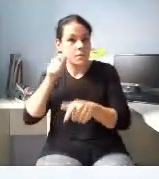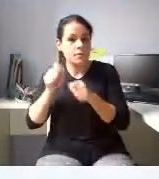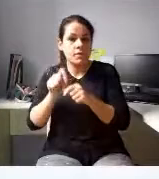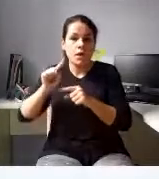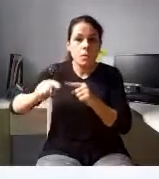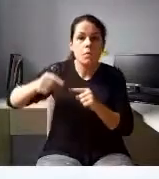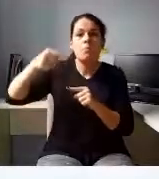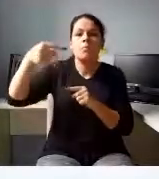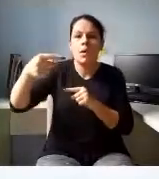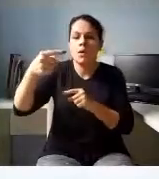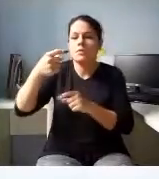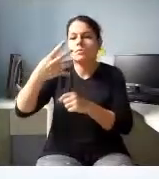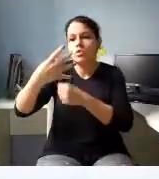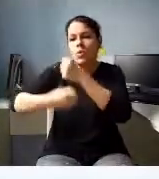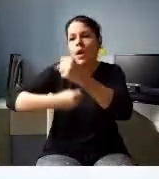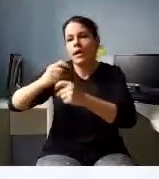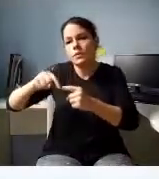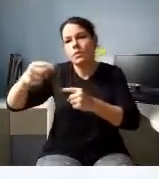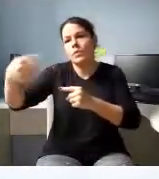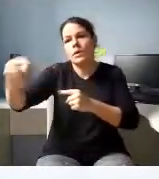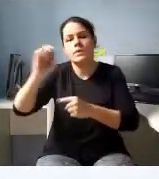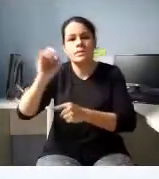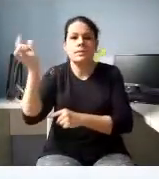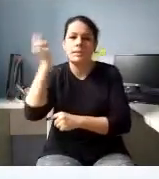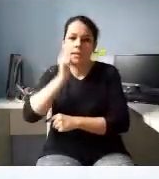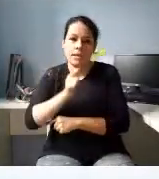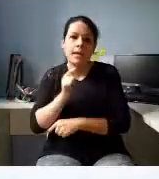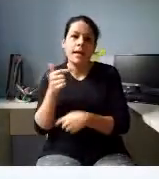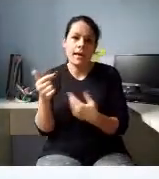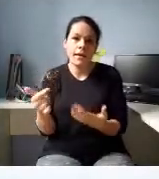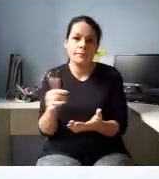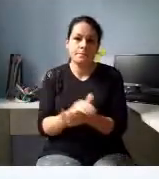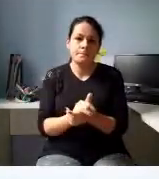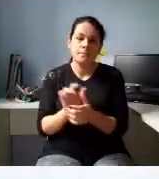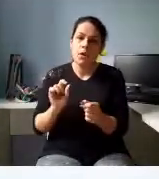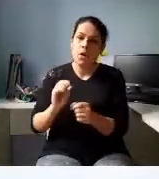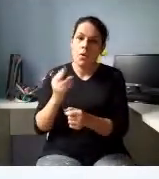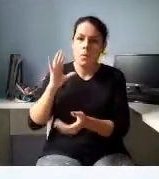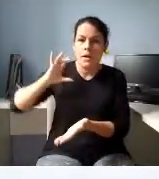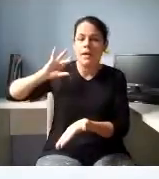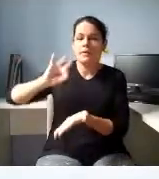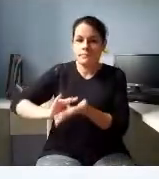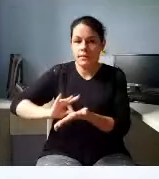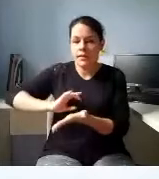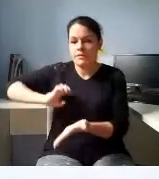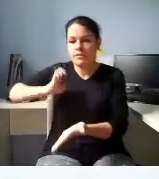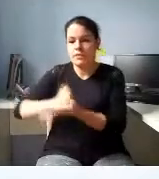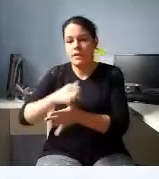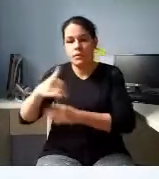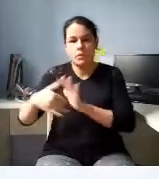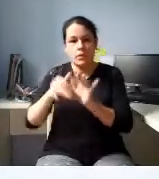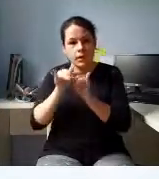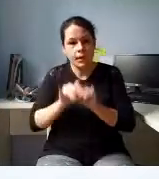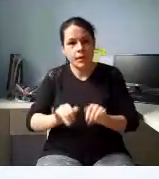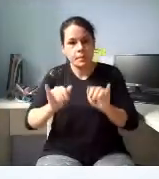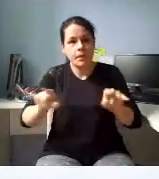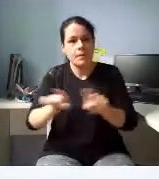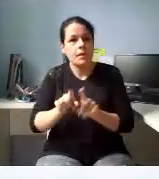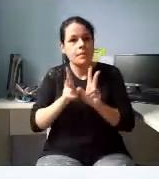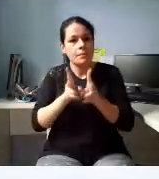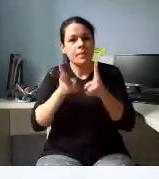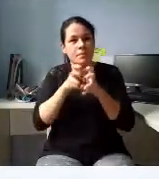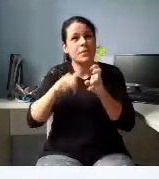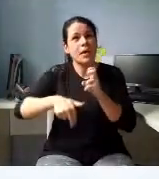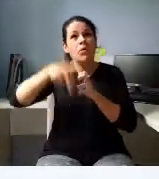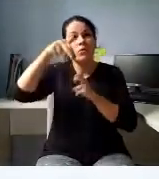próximo mandato, enfim, caso ele venha buscar esse próximo mandato ou se efetivar nessa campanha e buscar isso como um norte de campanha para